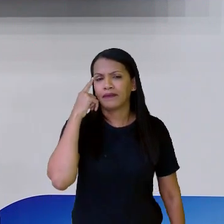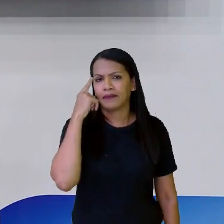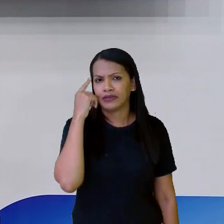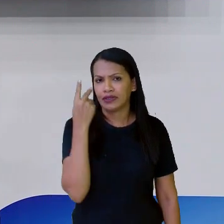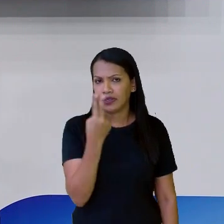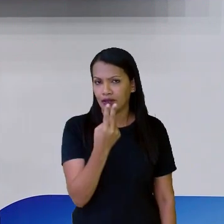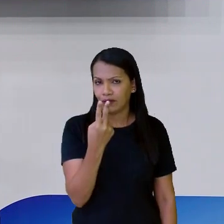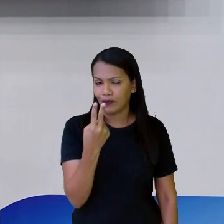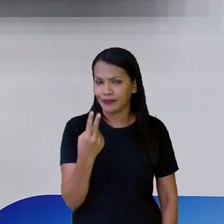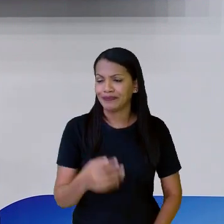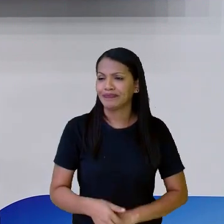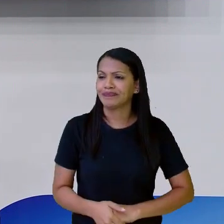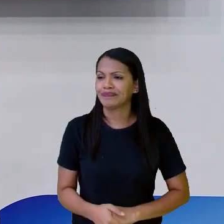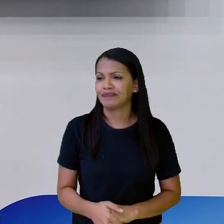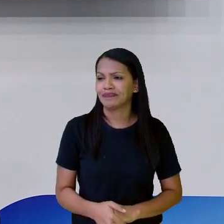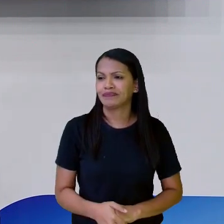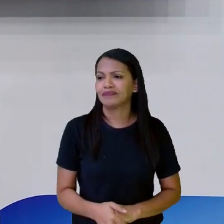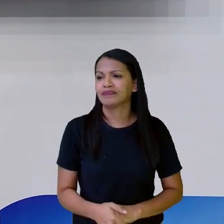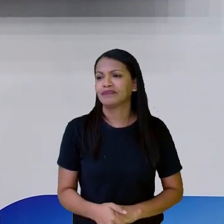tá?